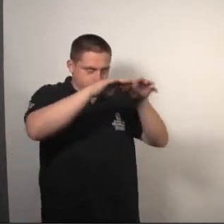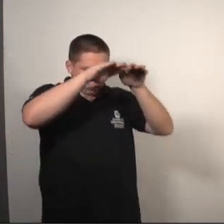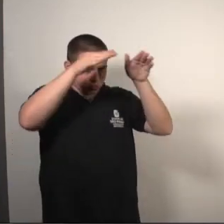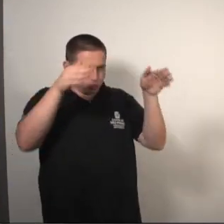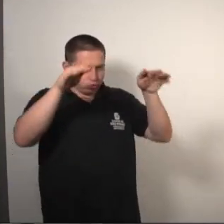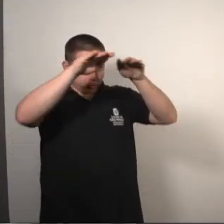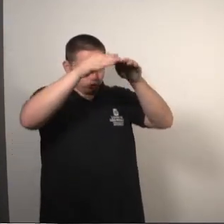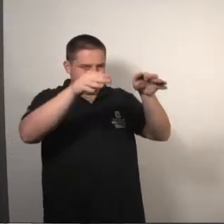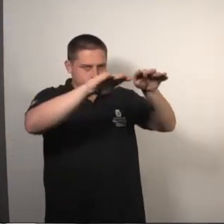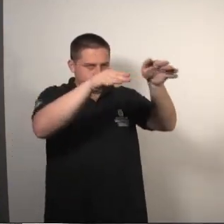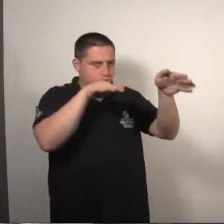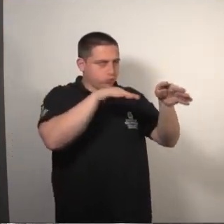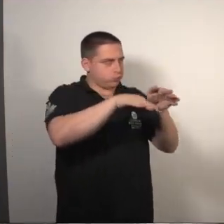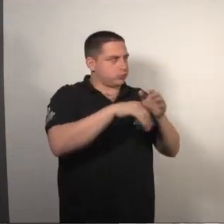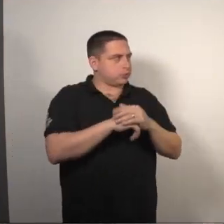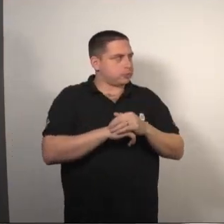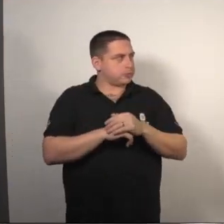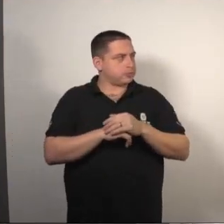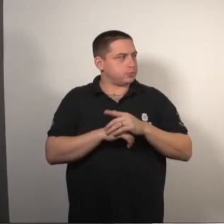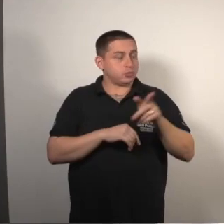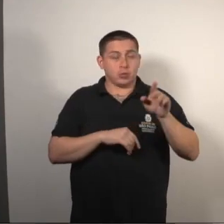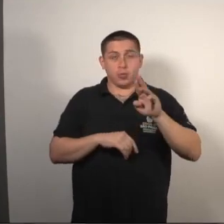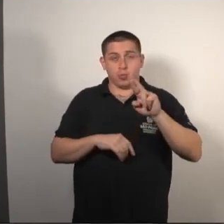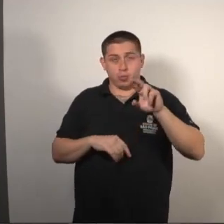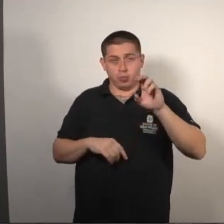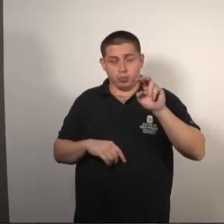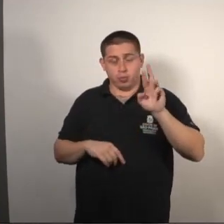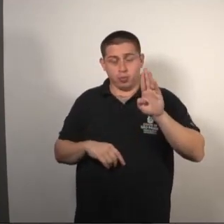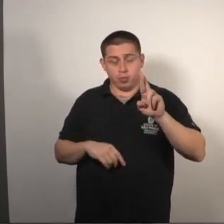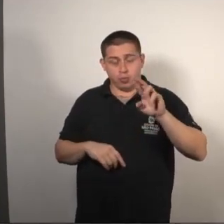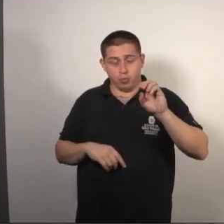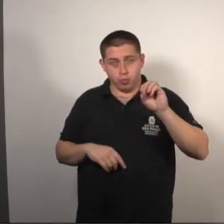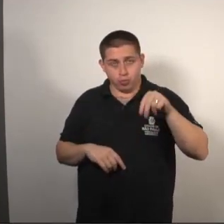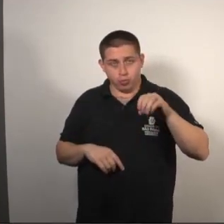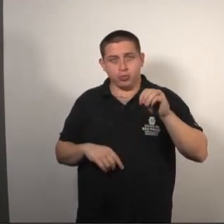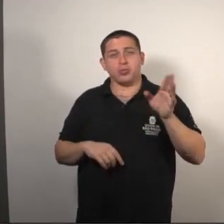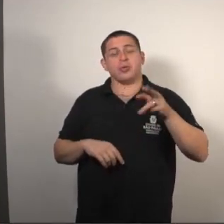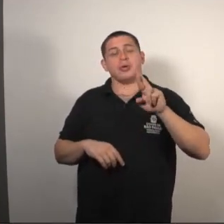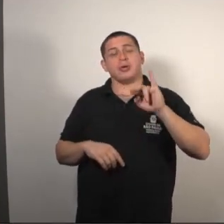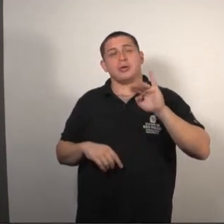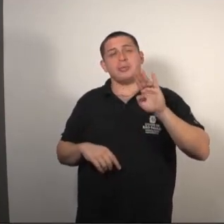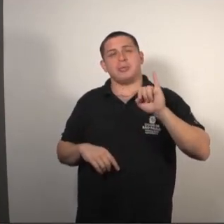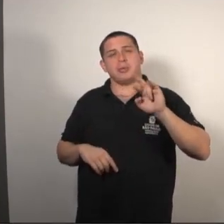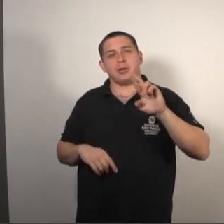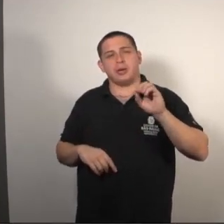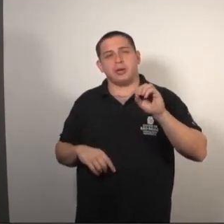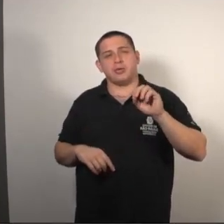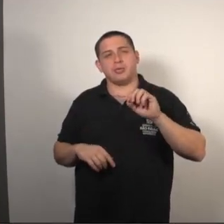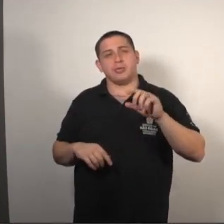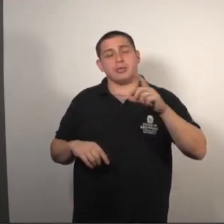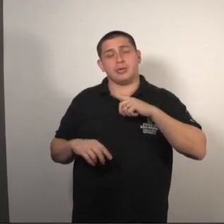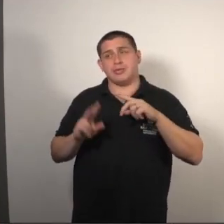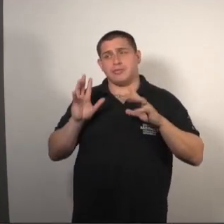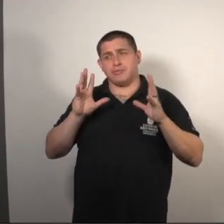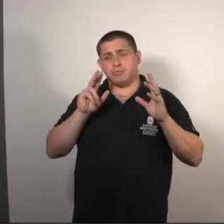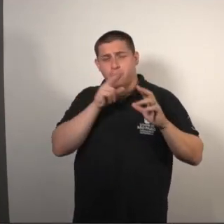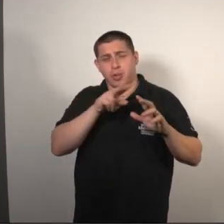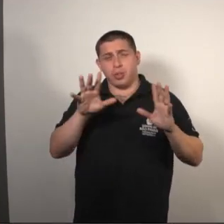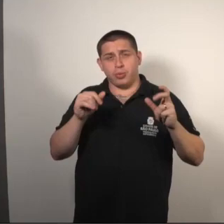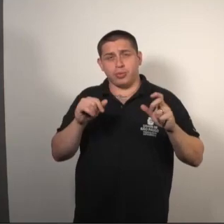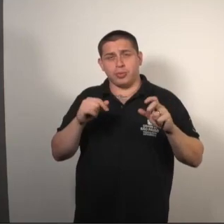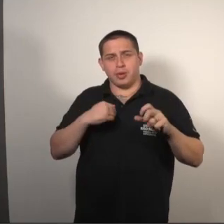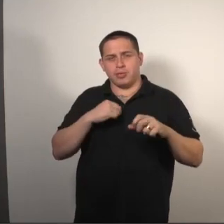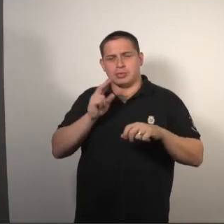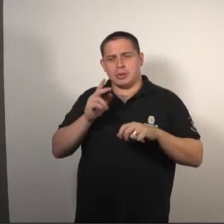Ribeiro conhece bem, porque ele está acompanhando, inclusive, as minhas publicações noturnas, sobre, inclusive, o horário que eu vou e que eu vou